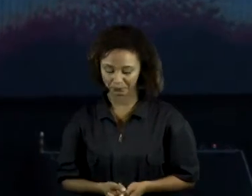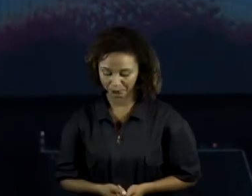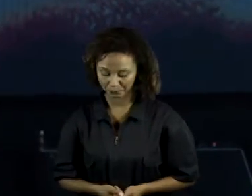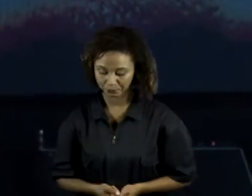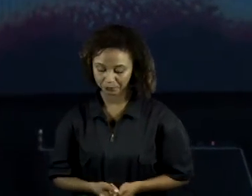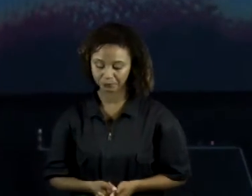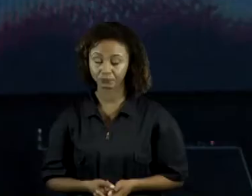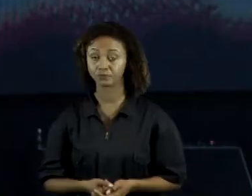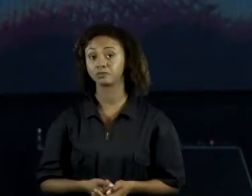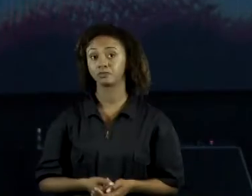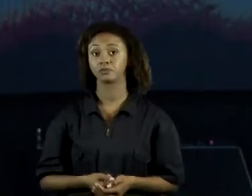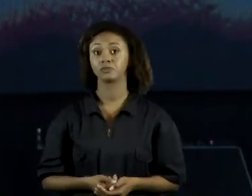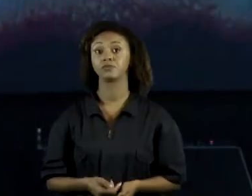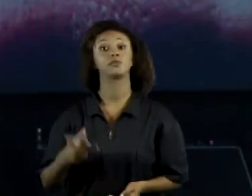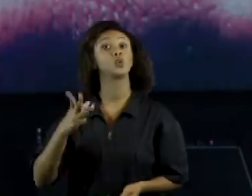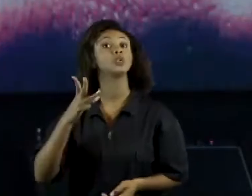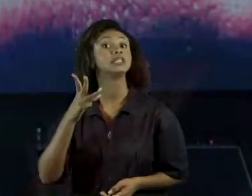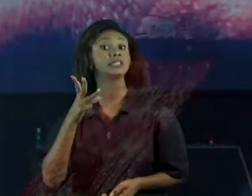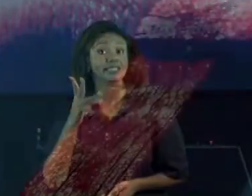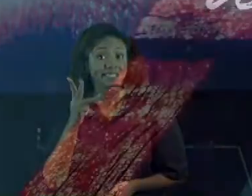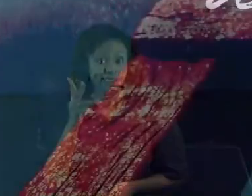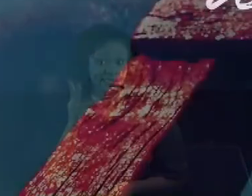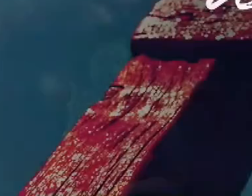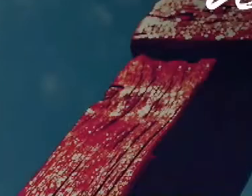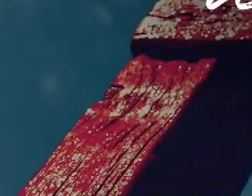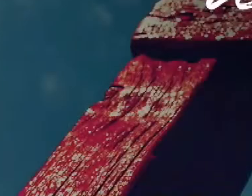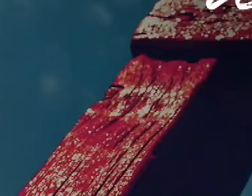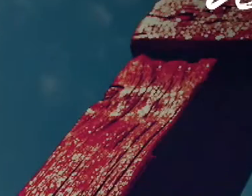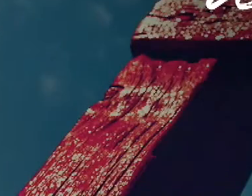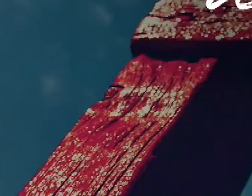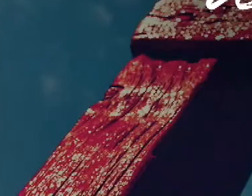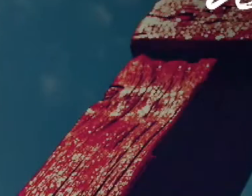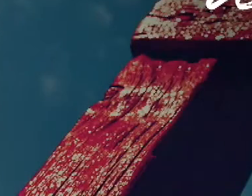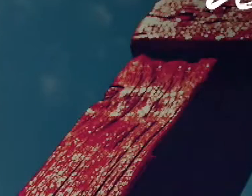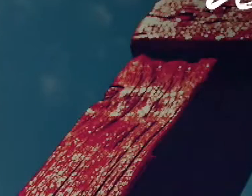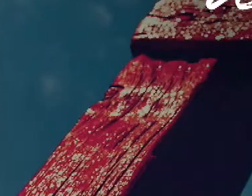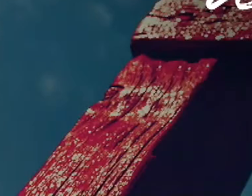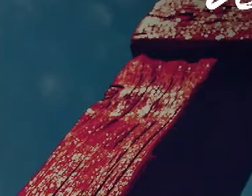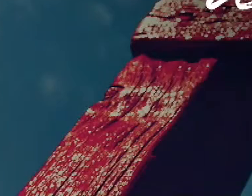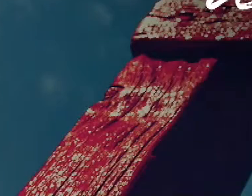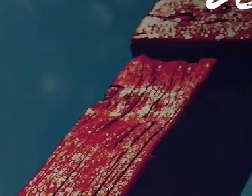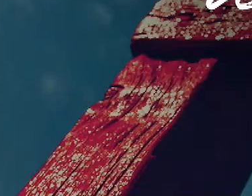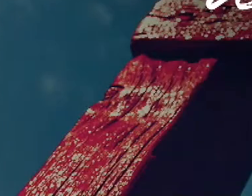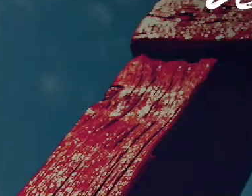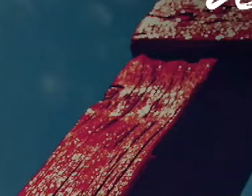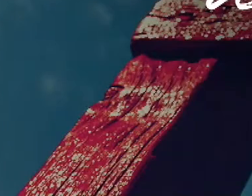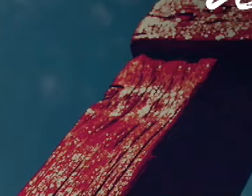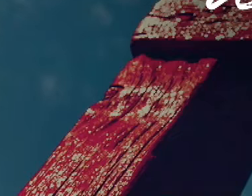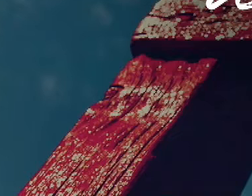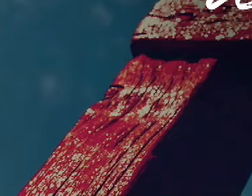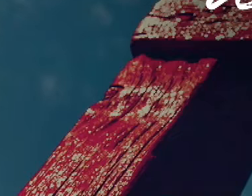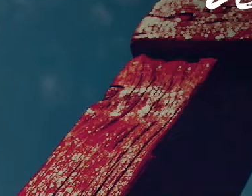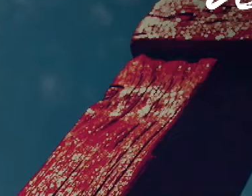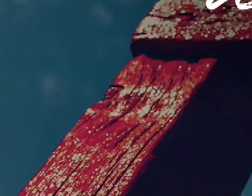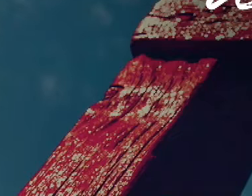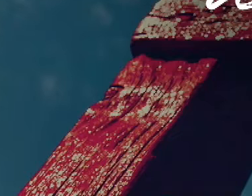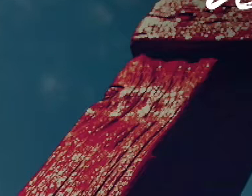O terceiro instrumento para você descobrir o poder do propósito é não